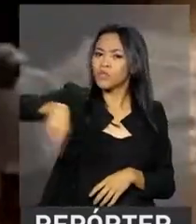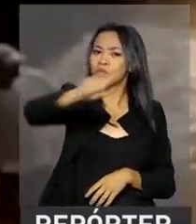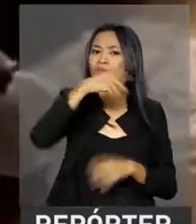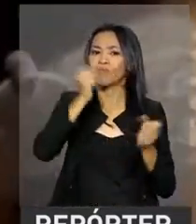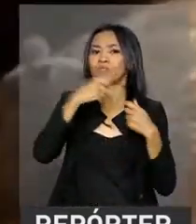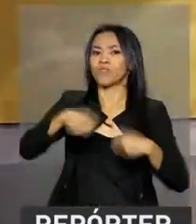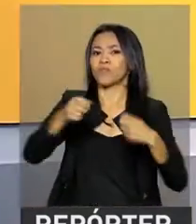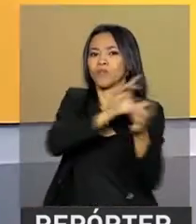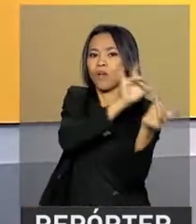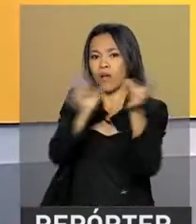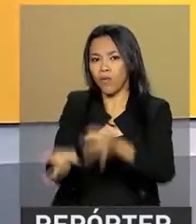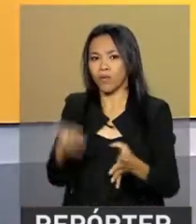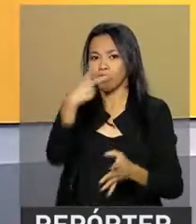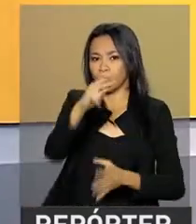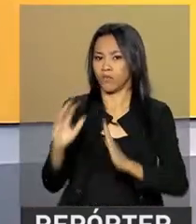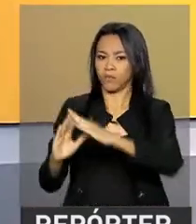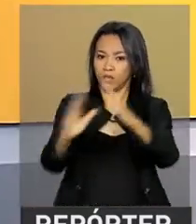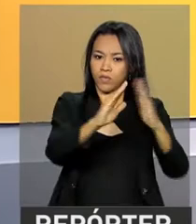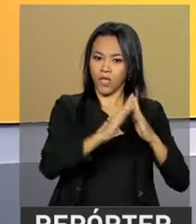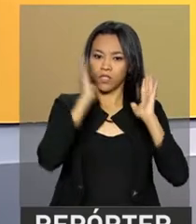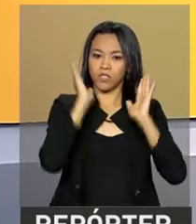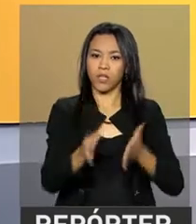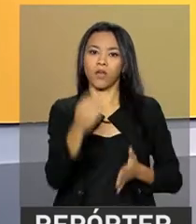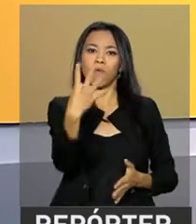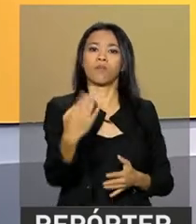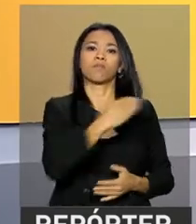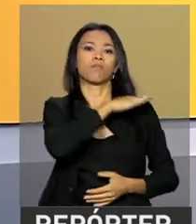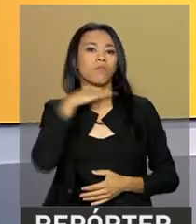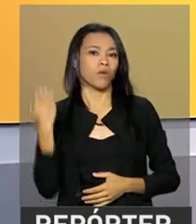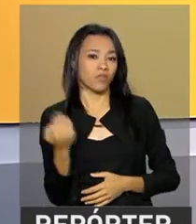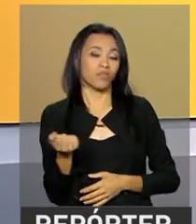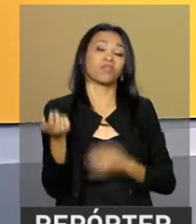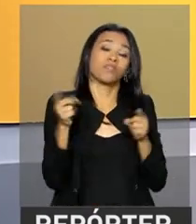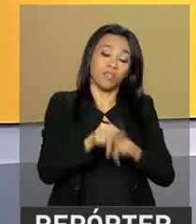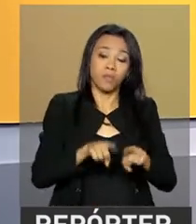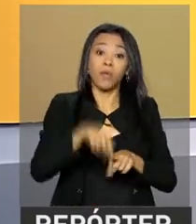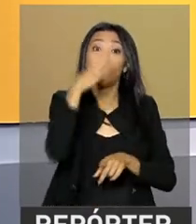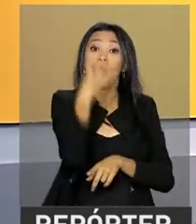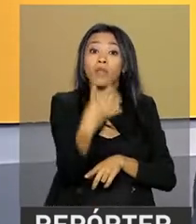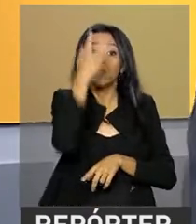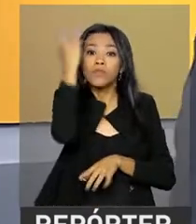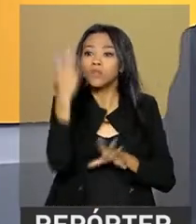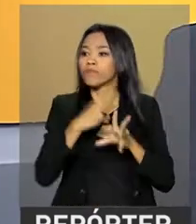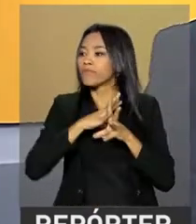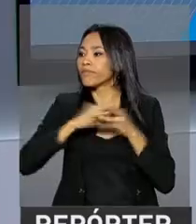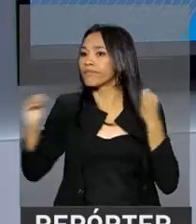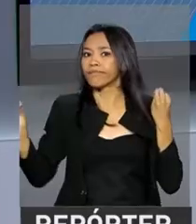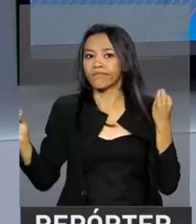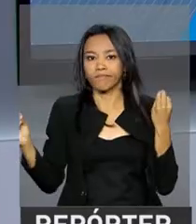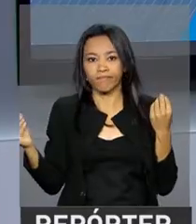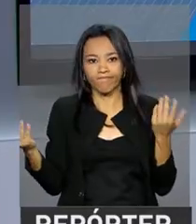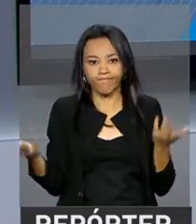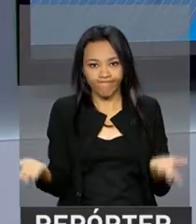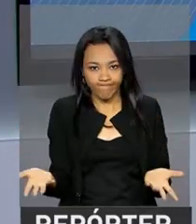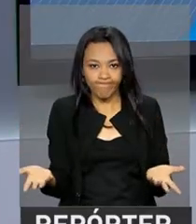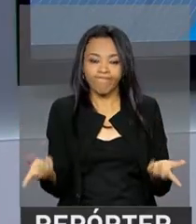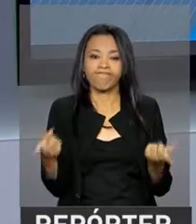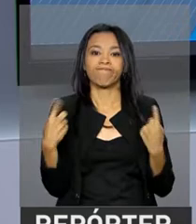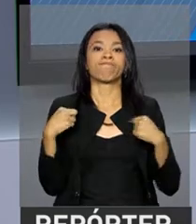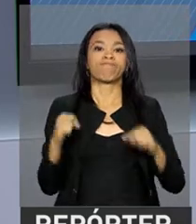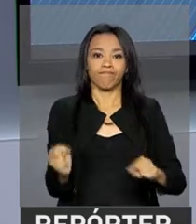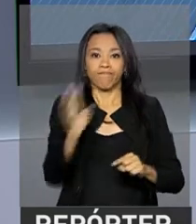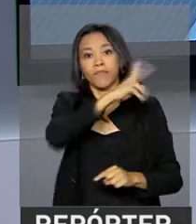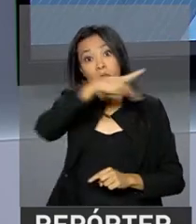casas foram registradas quatro mortes e quatro pessoas estão desaparecidas e o presidente michel temer